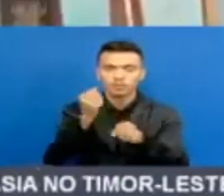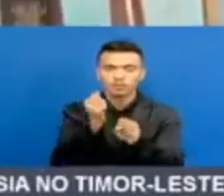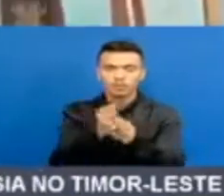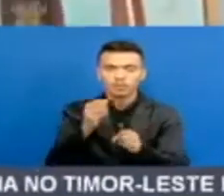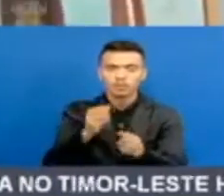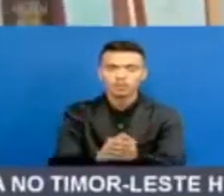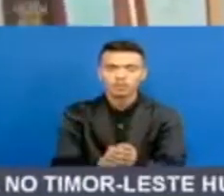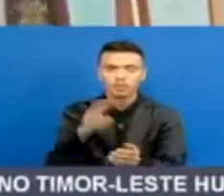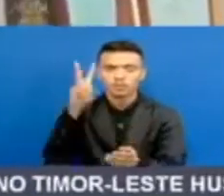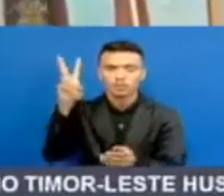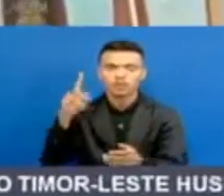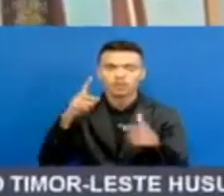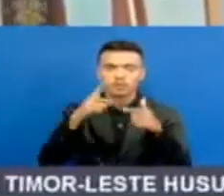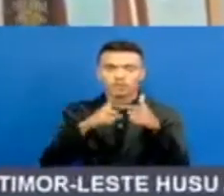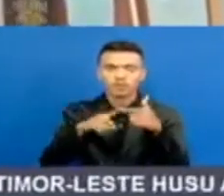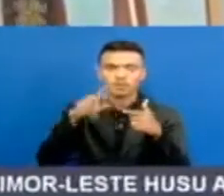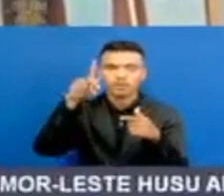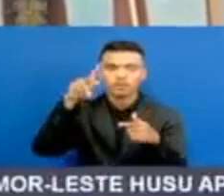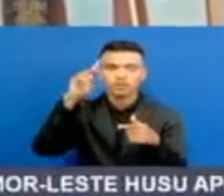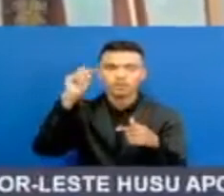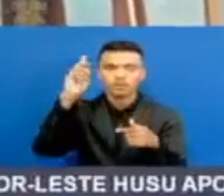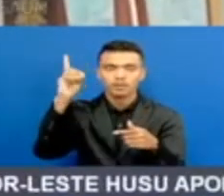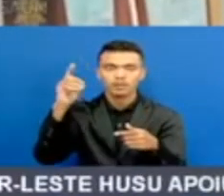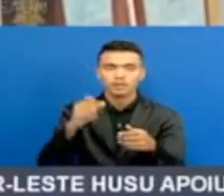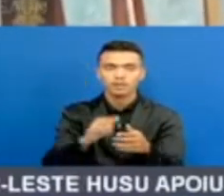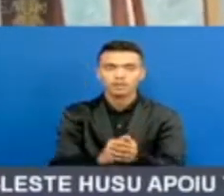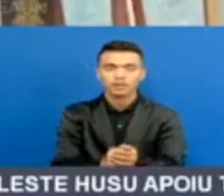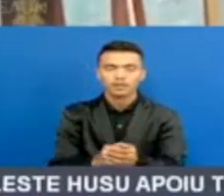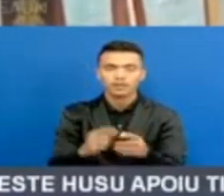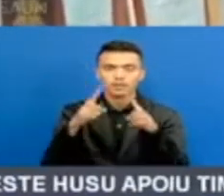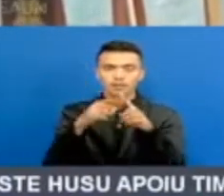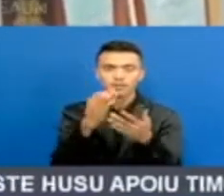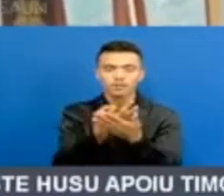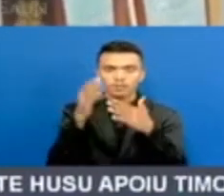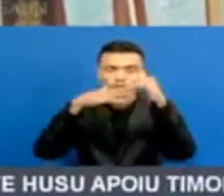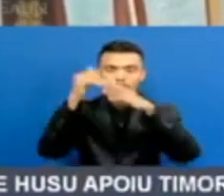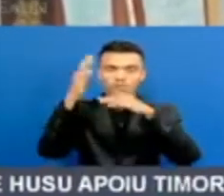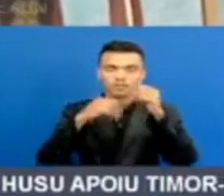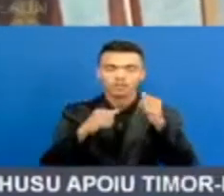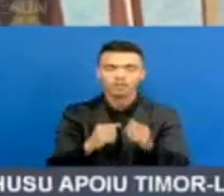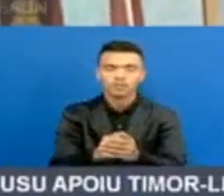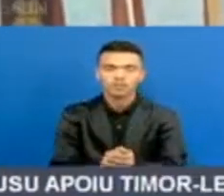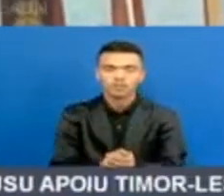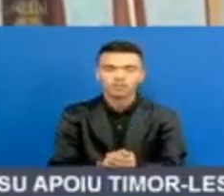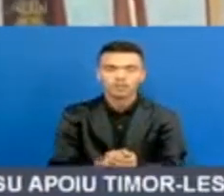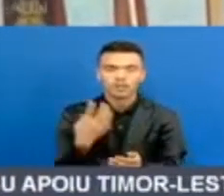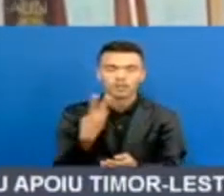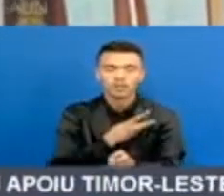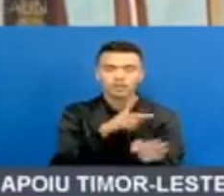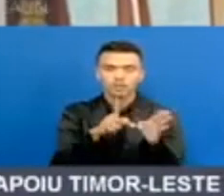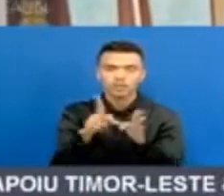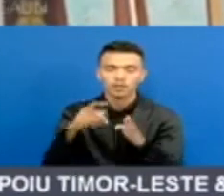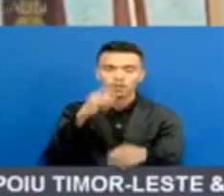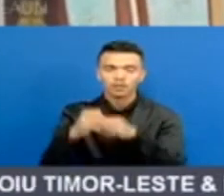rua, ida para PDIM, ida para fundo de infraestrutura, Ministério da Educação, ninha. Então, a mim planei o nosso tinha